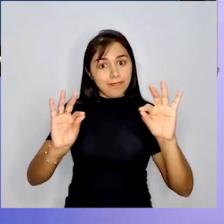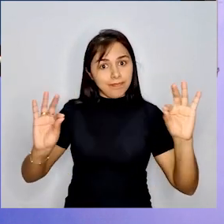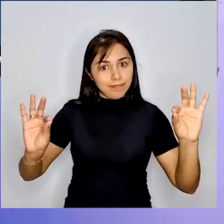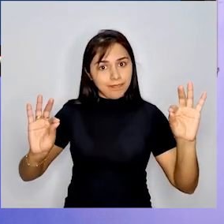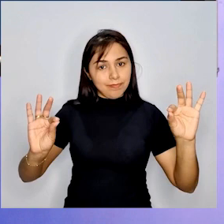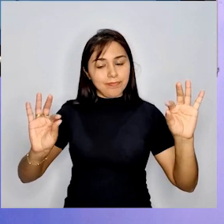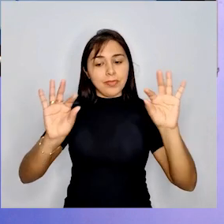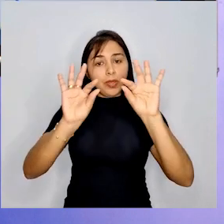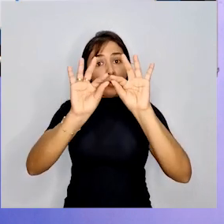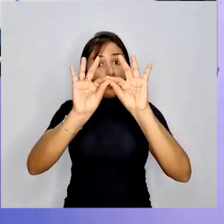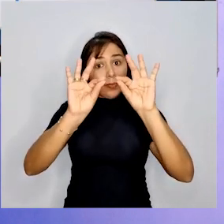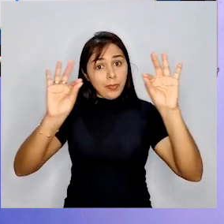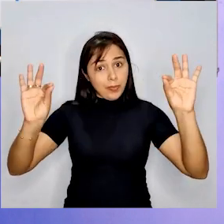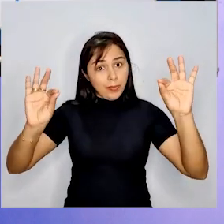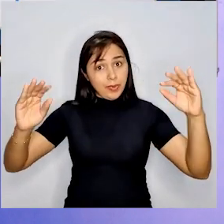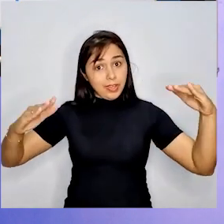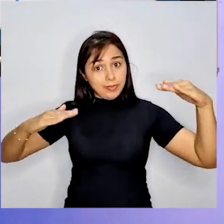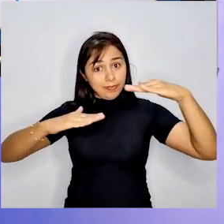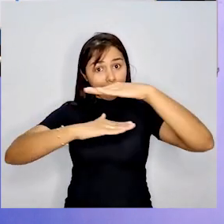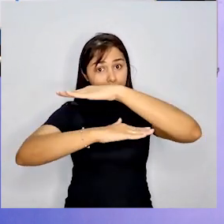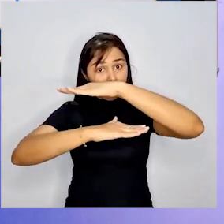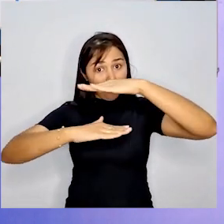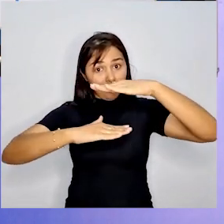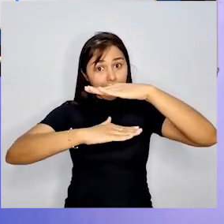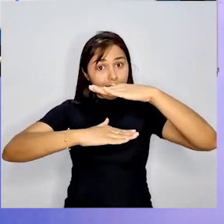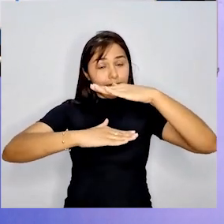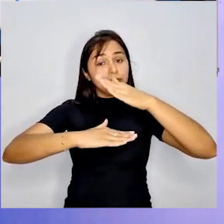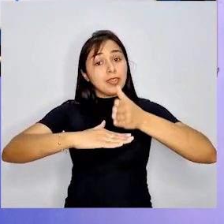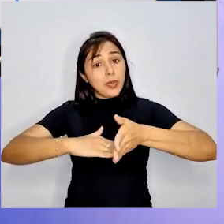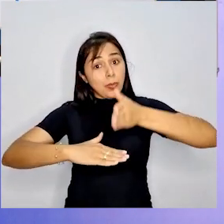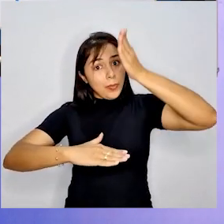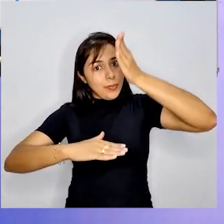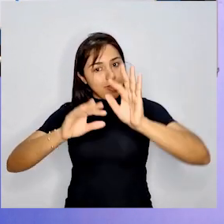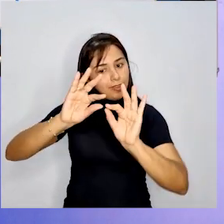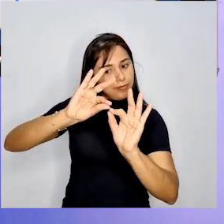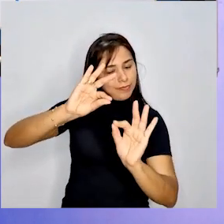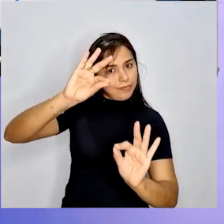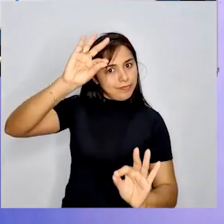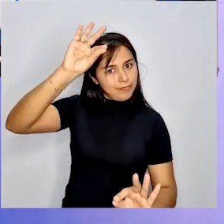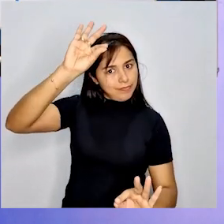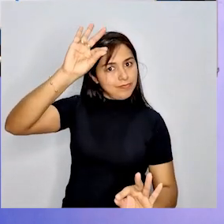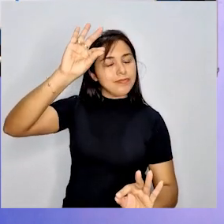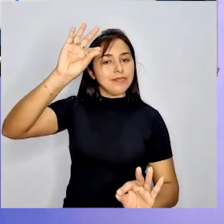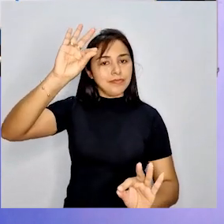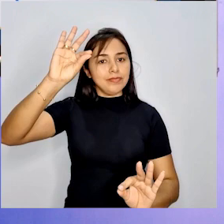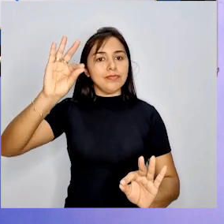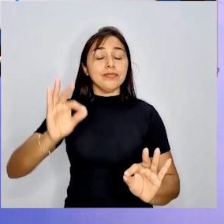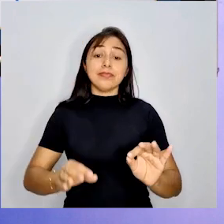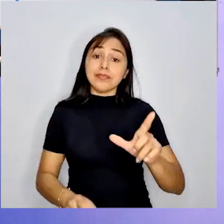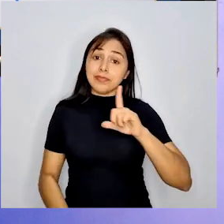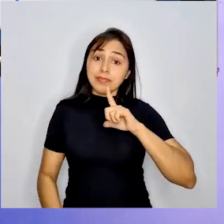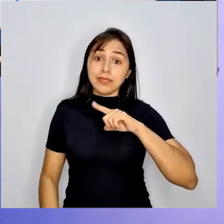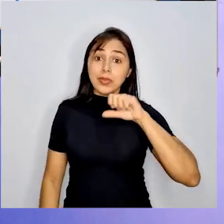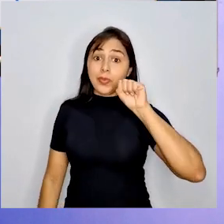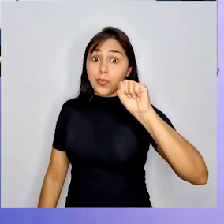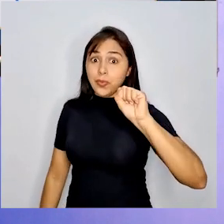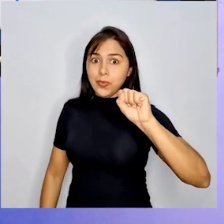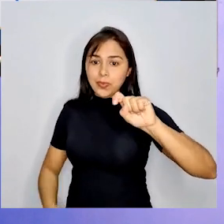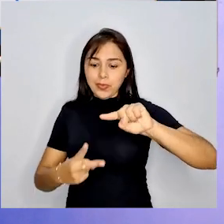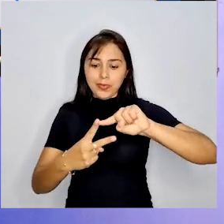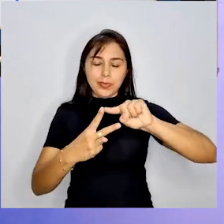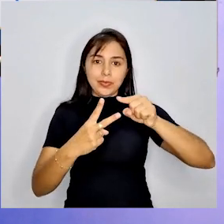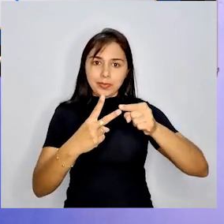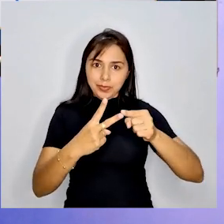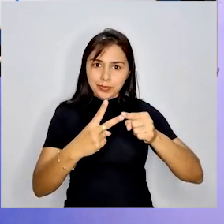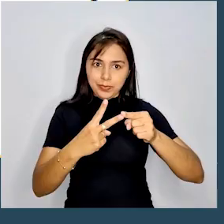uma transversal, obtemos aqui 8 ângulos. Falando agora dos ângulos correspondentes. Olha